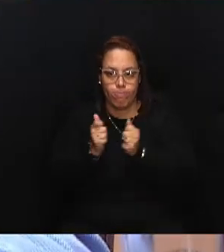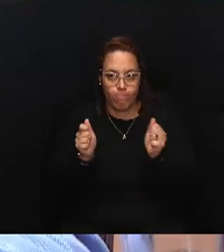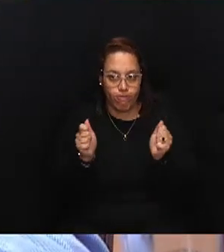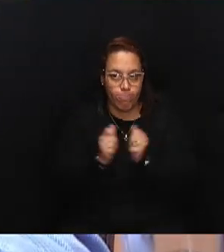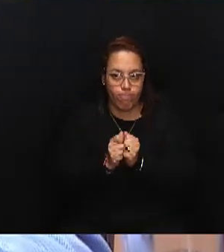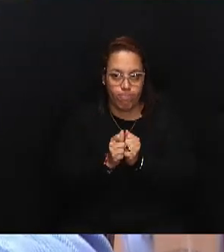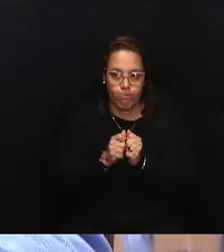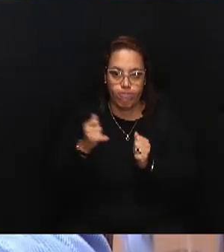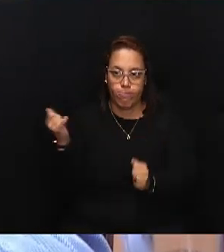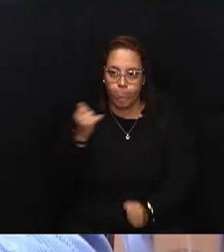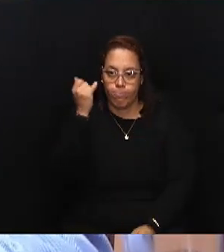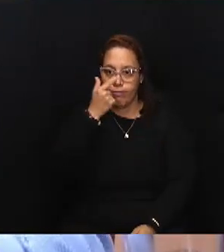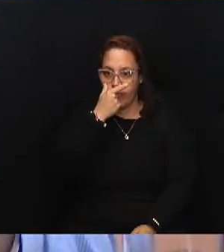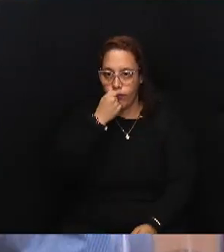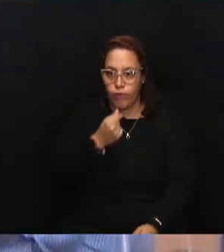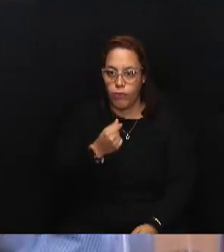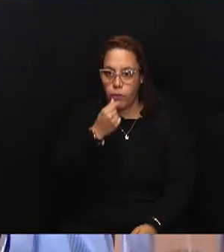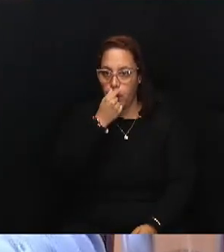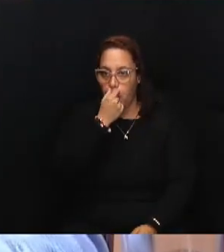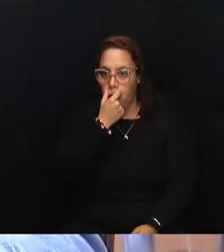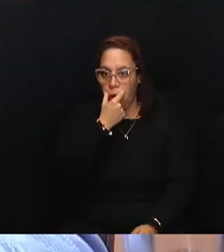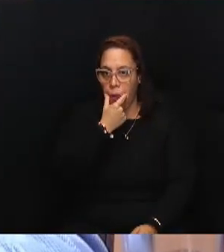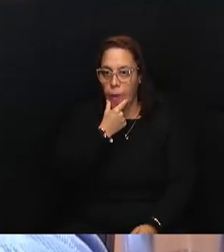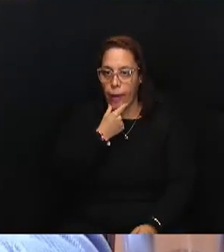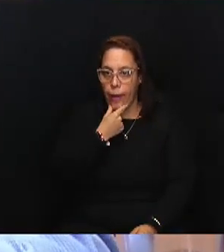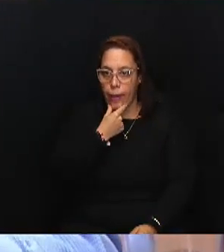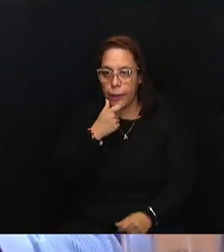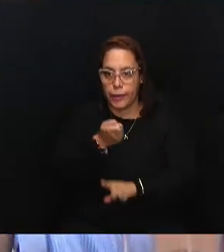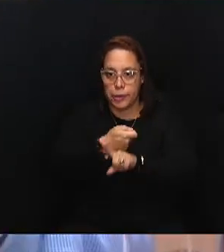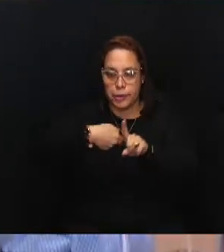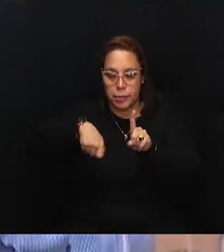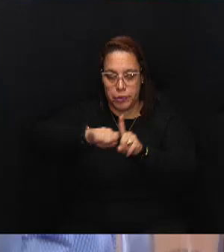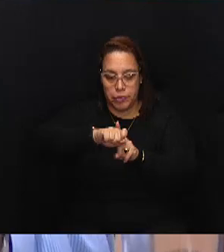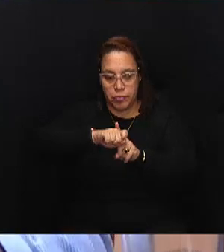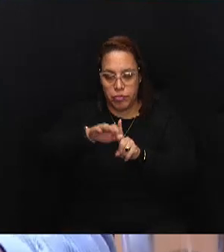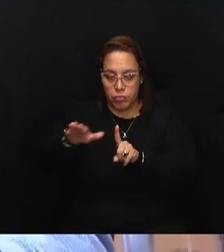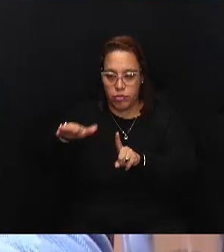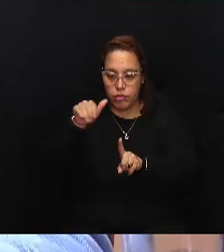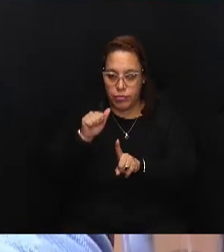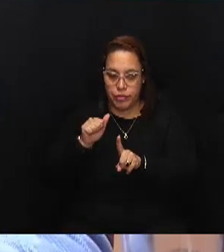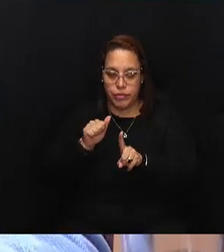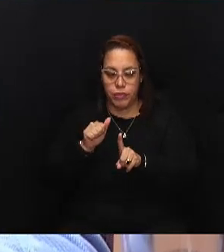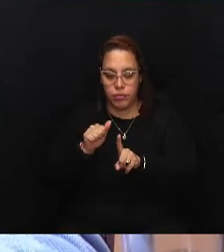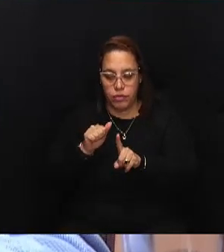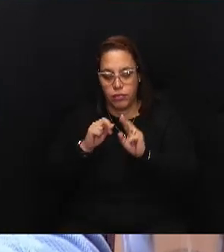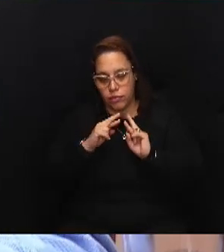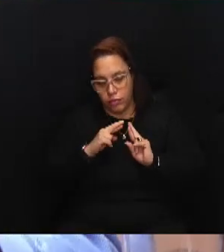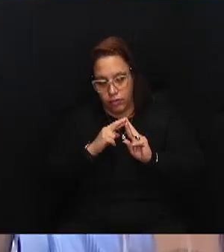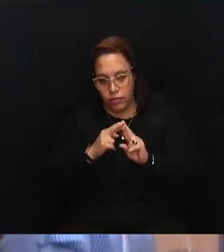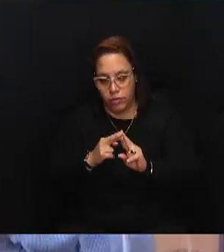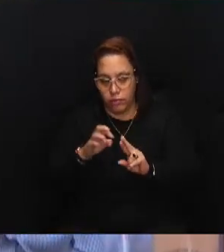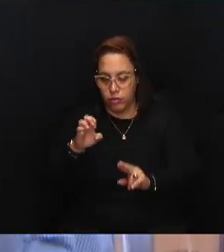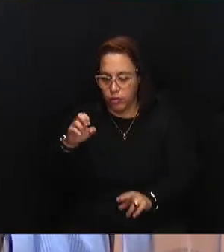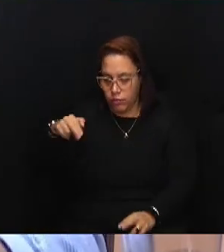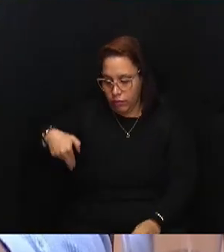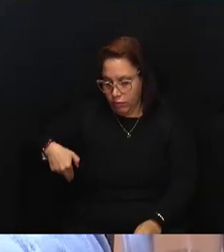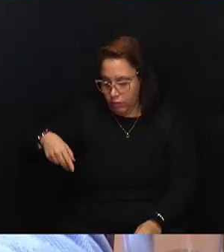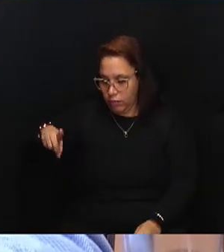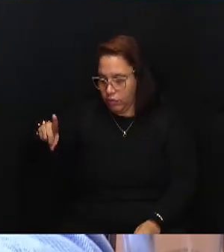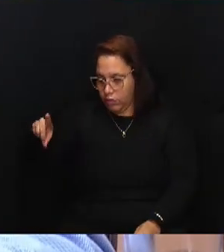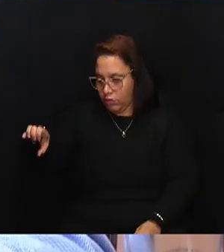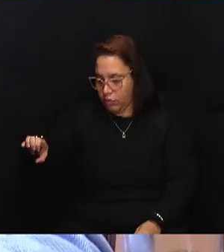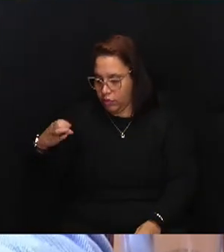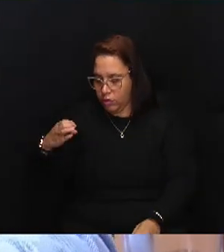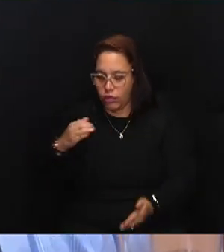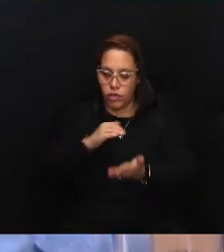importante, vereador Marrom, que chame assistente social, que chame representantes da INDEC, representantes